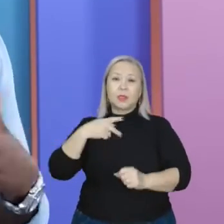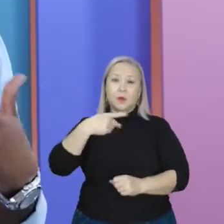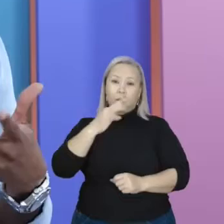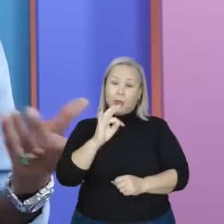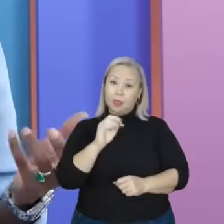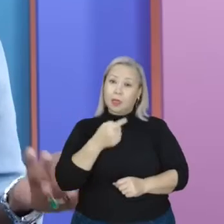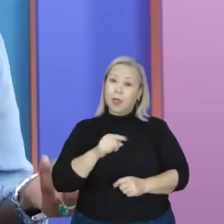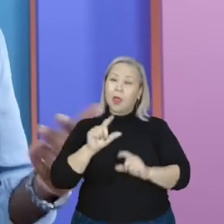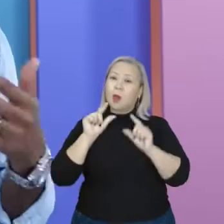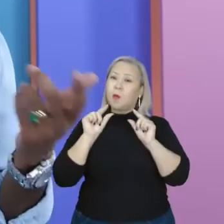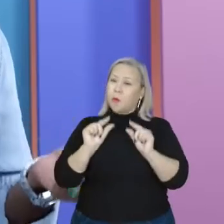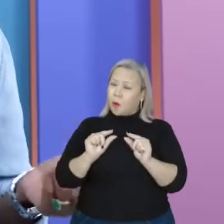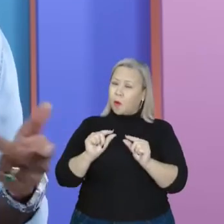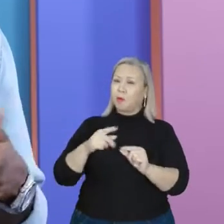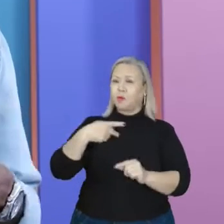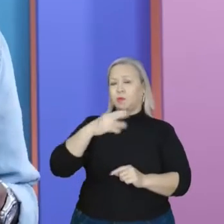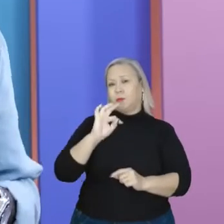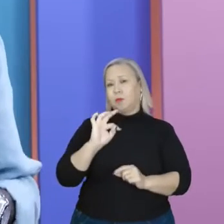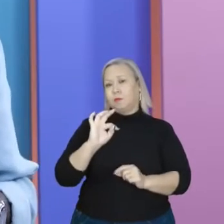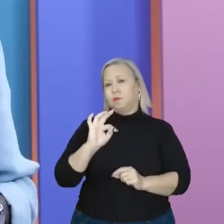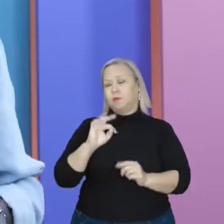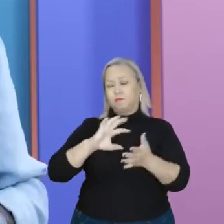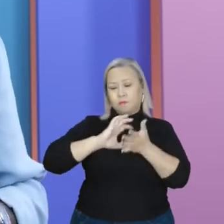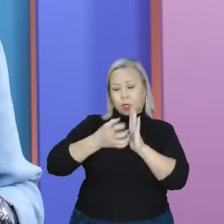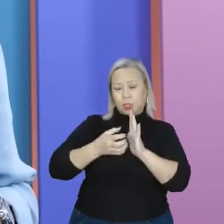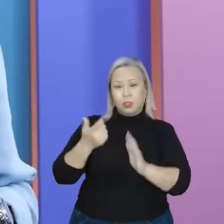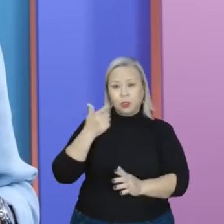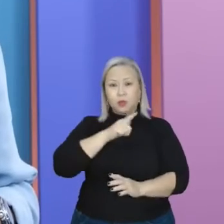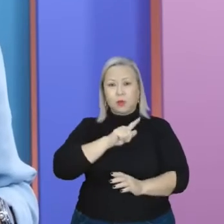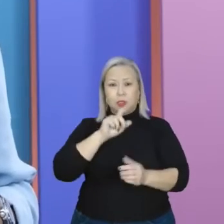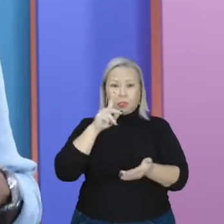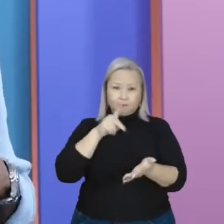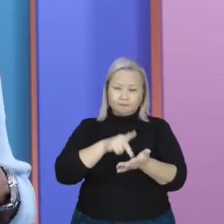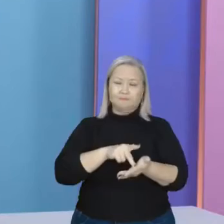um dos poucos partidos que conseguiu realmente